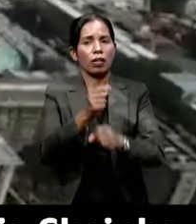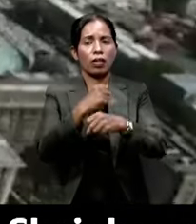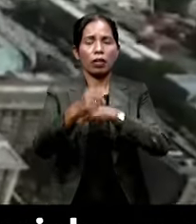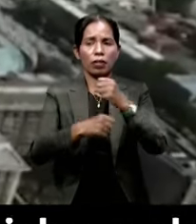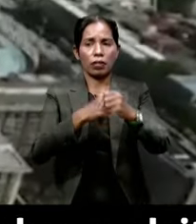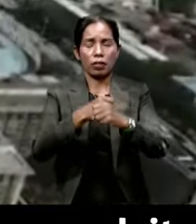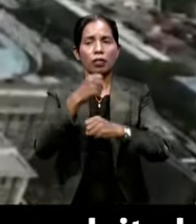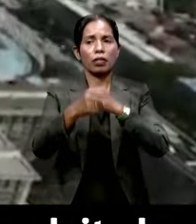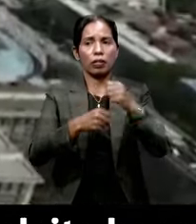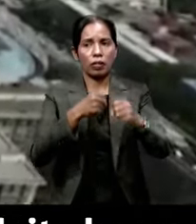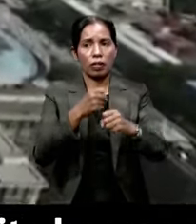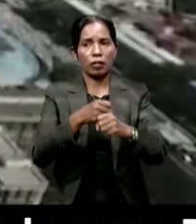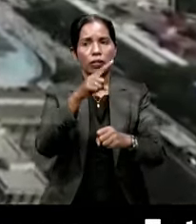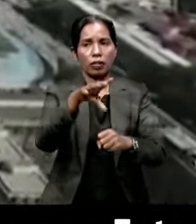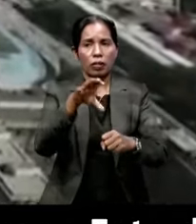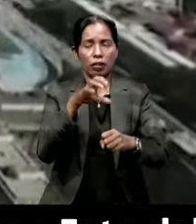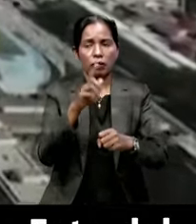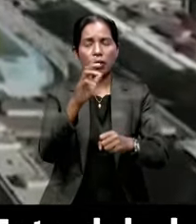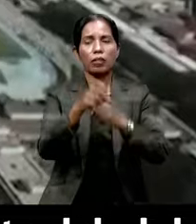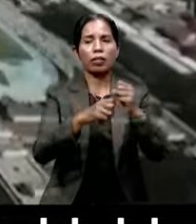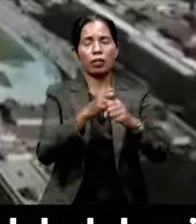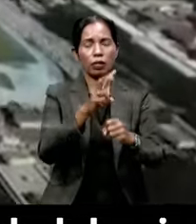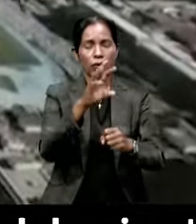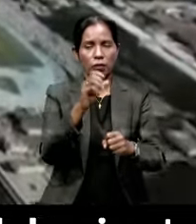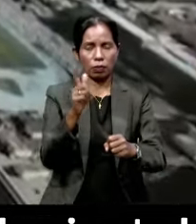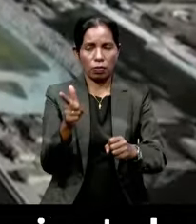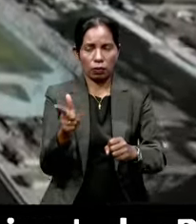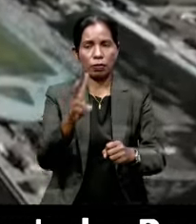Lautinantinan, septo tinan Rihunrua Ronulu, no Rihunrua